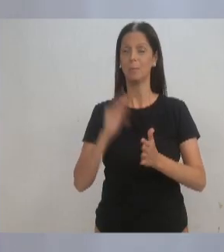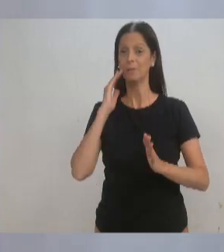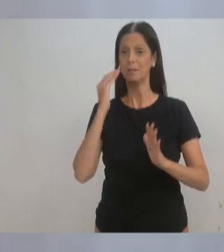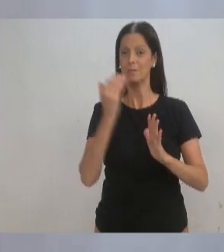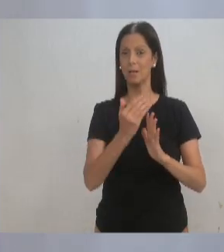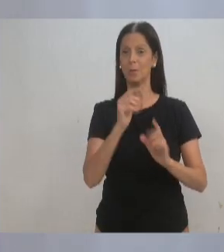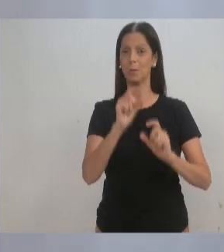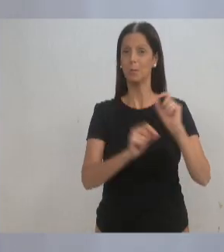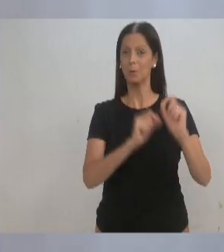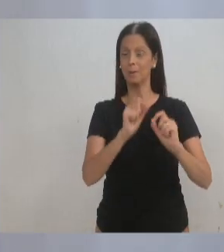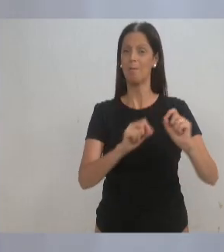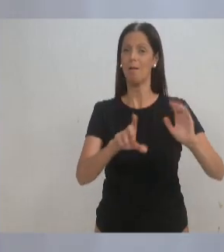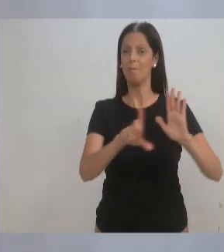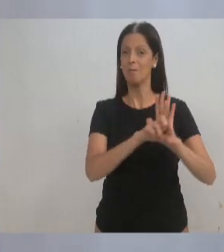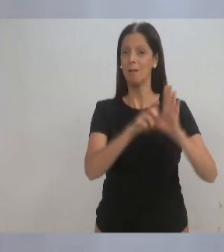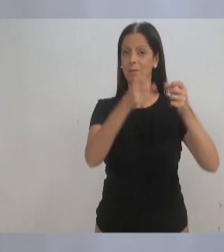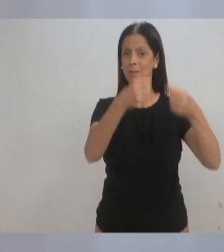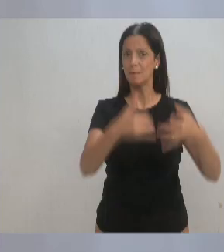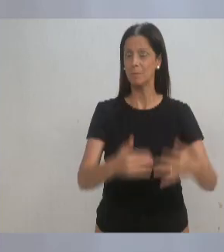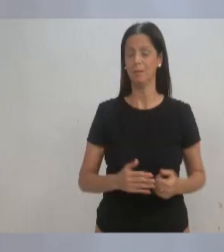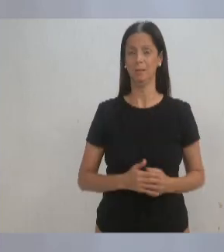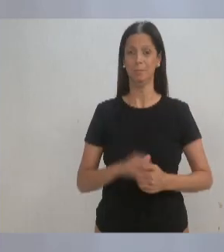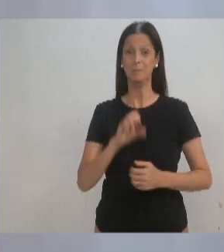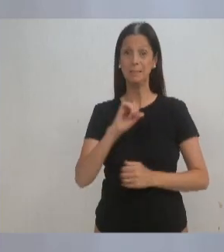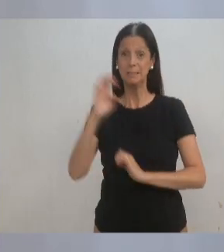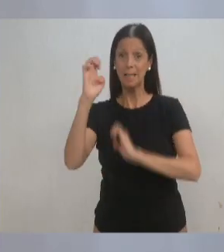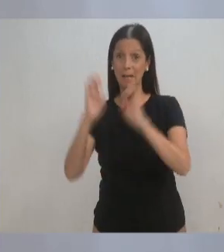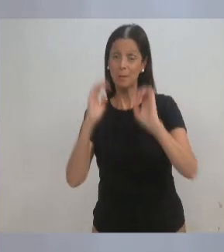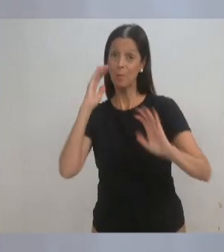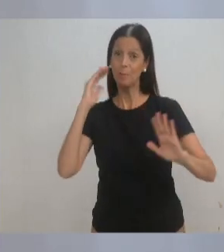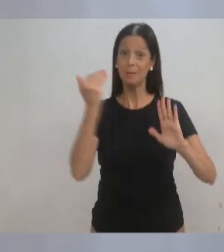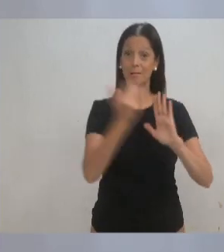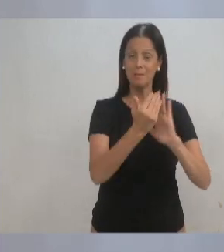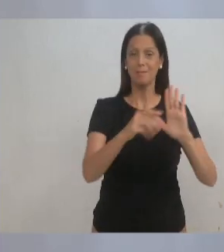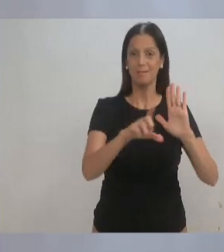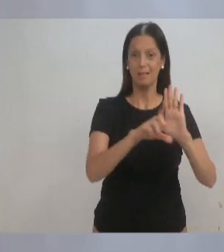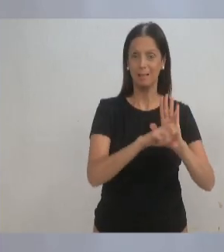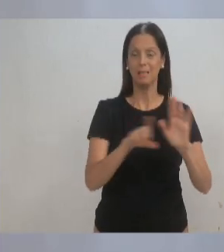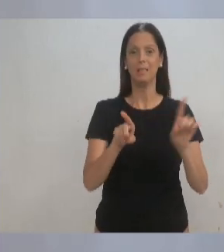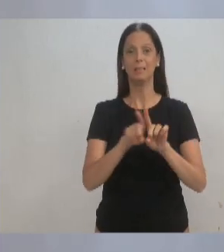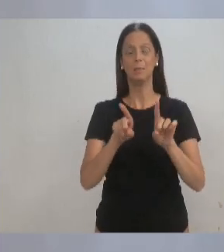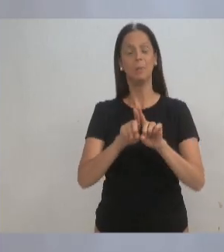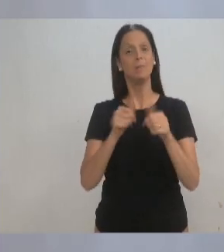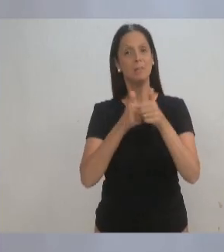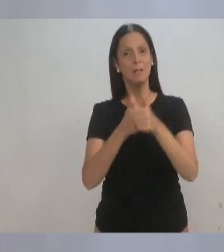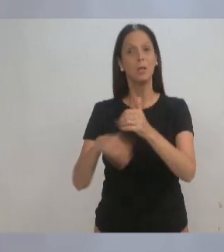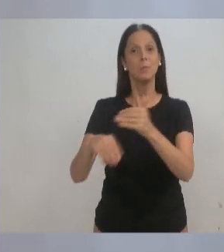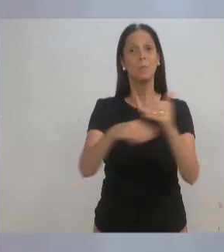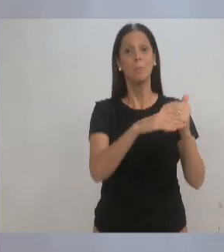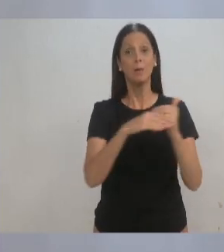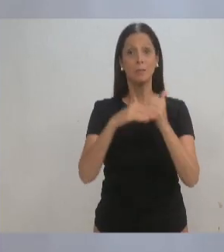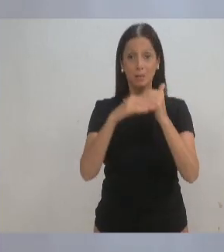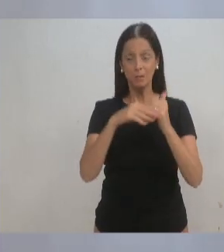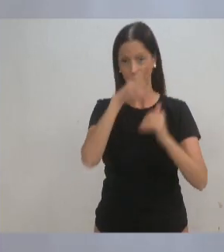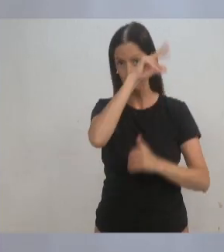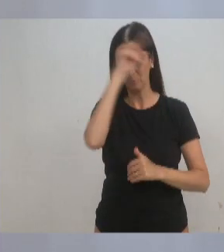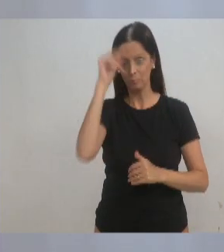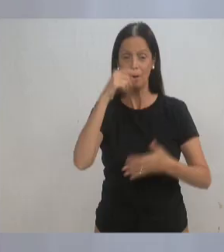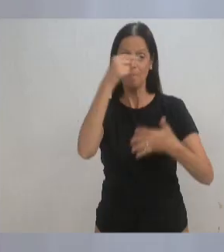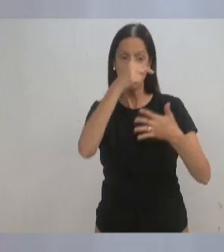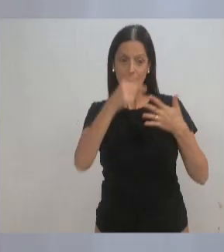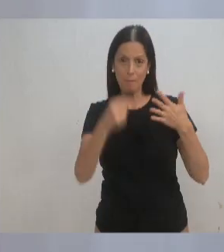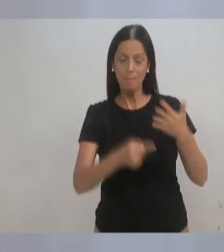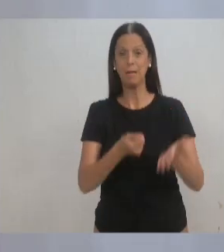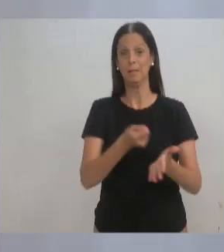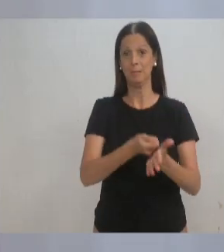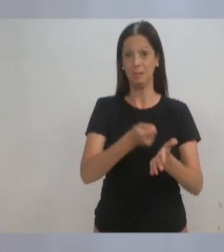ela estiver dentro dos padrões que o município exige, dá para se fazer uma escritura de uma casa hoje, pasme,